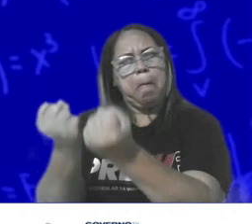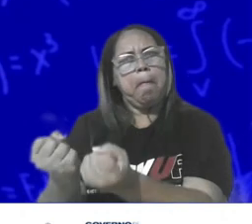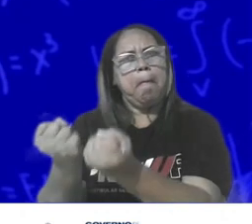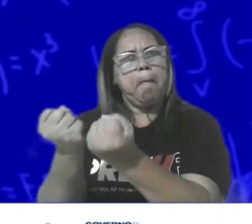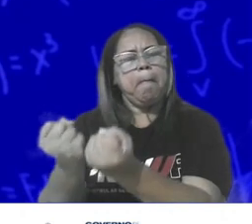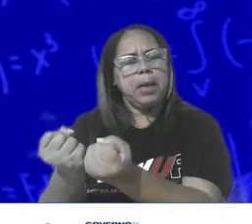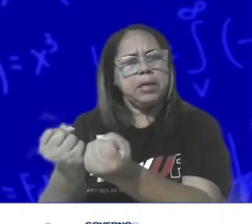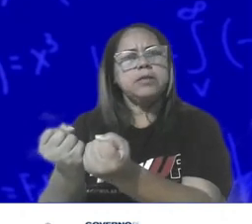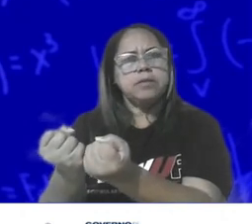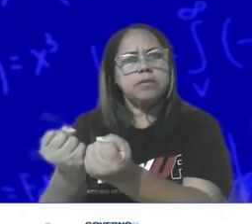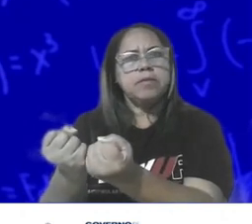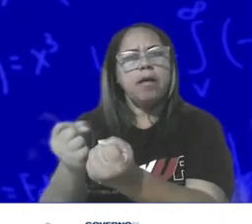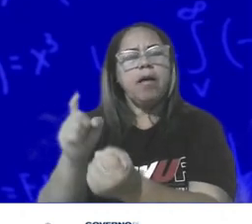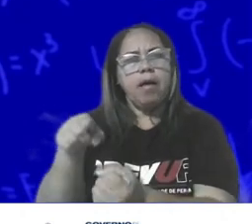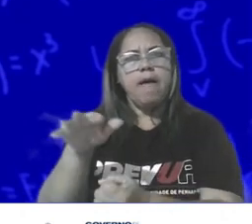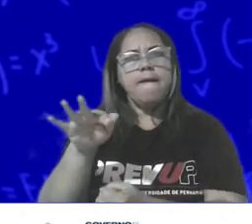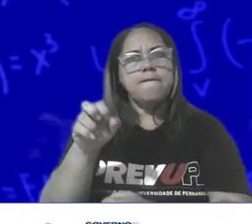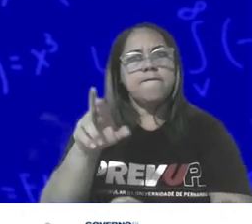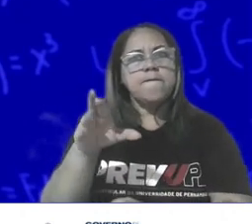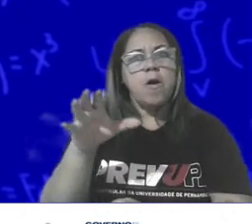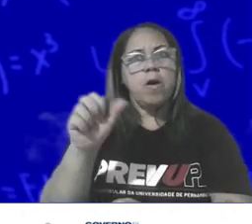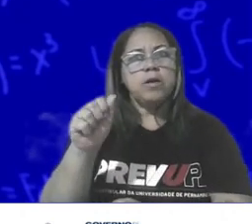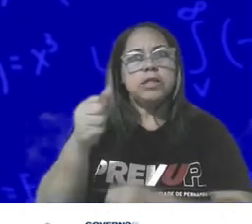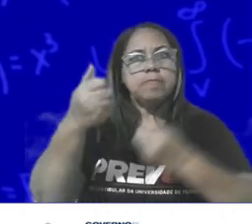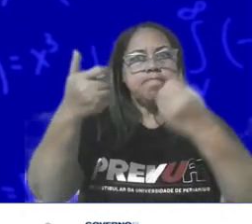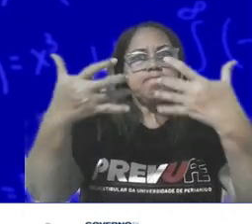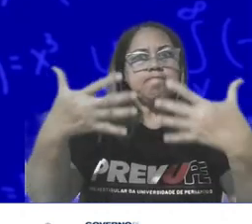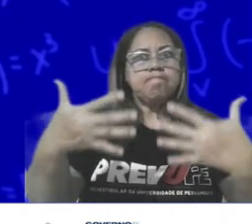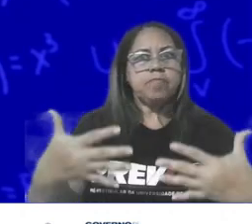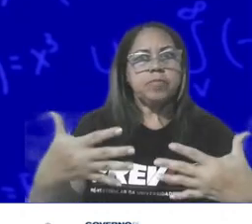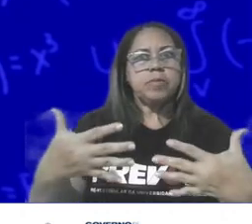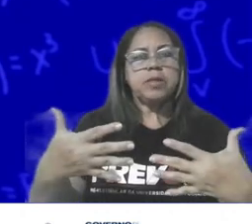é a força que consegue explicar,